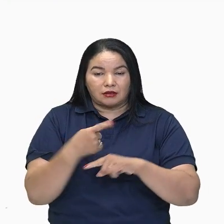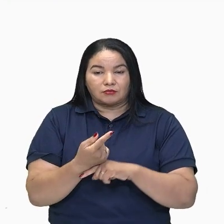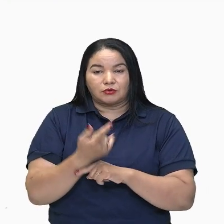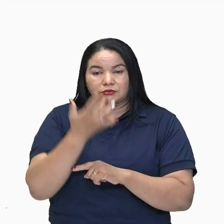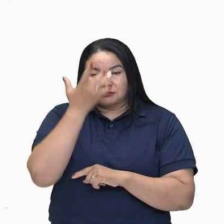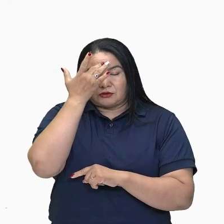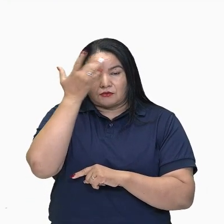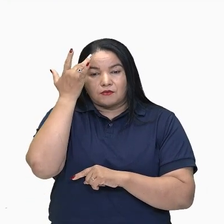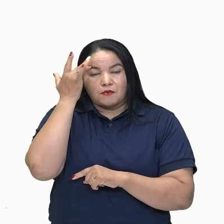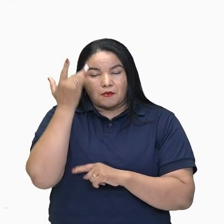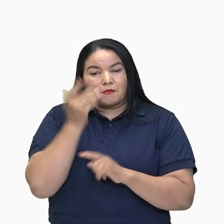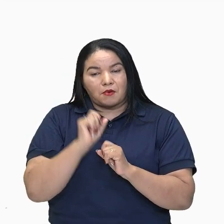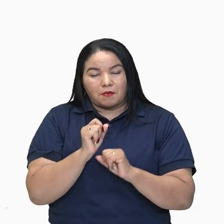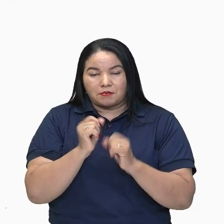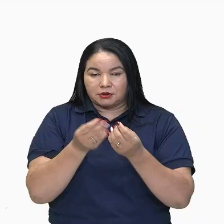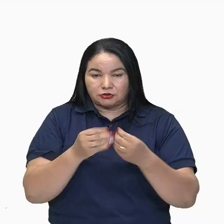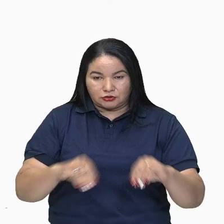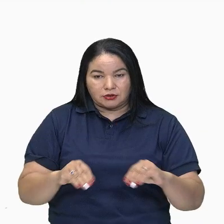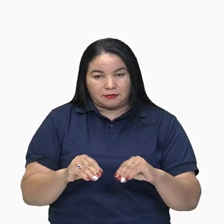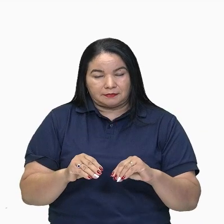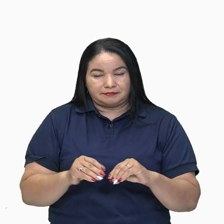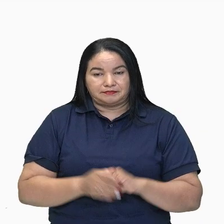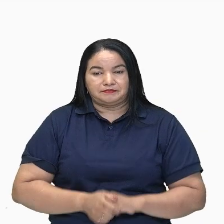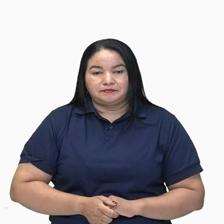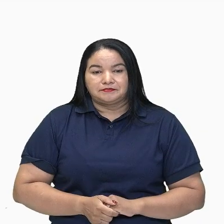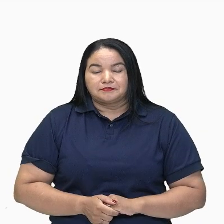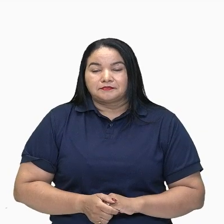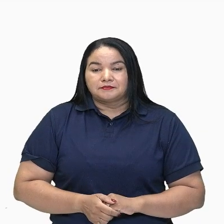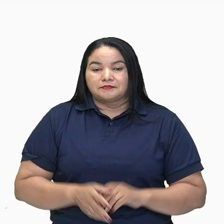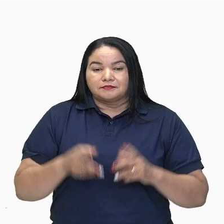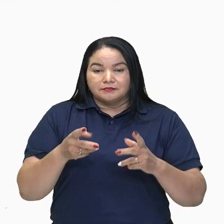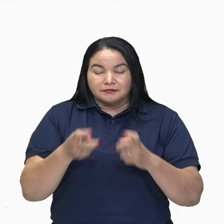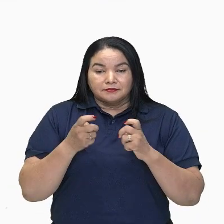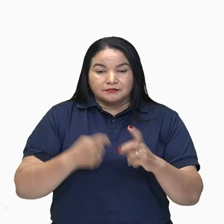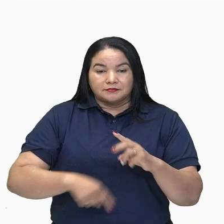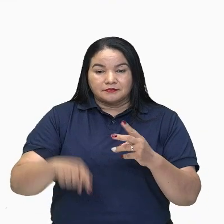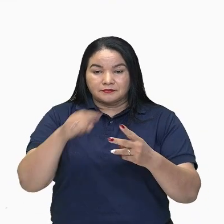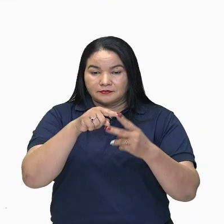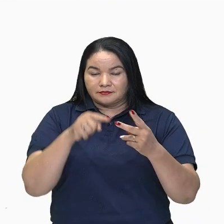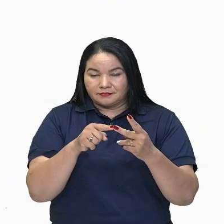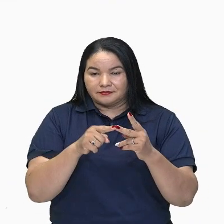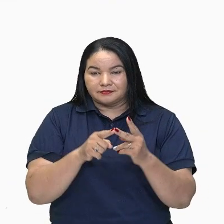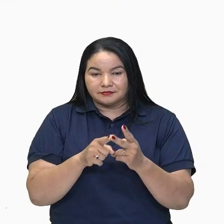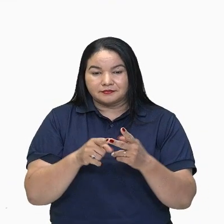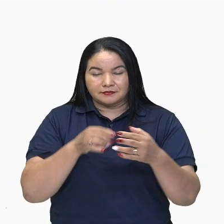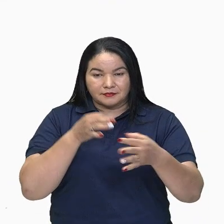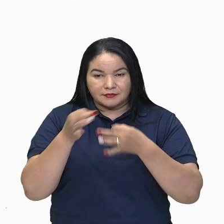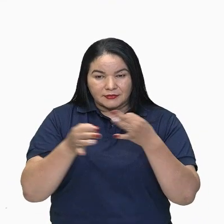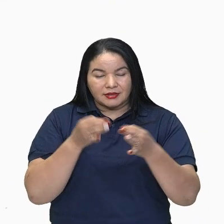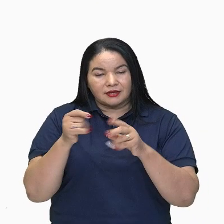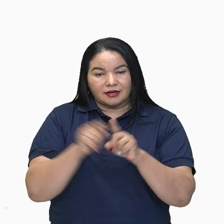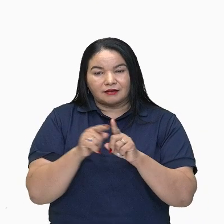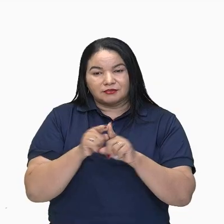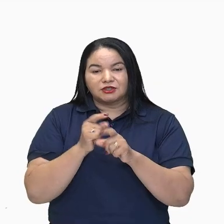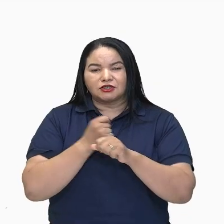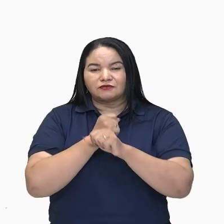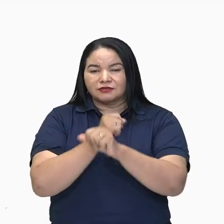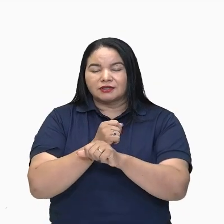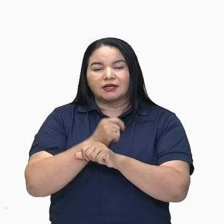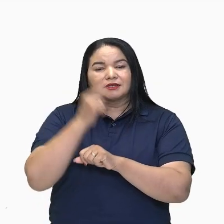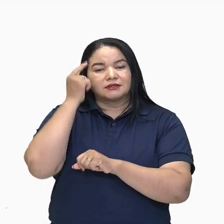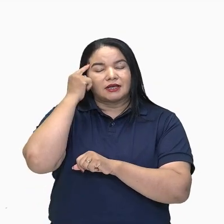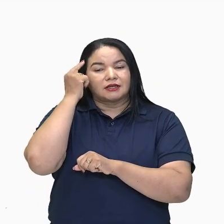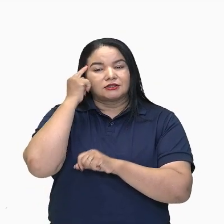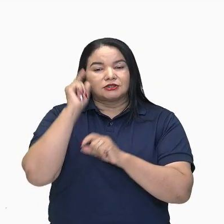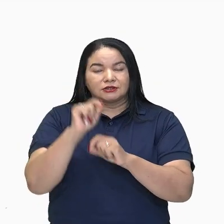saúde mental. Então, observem que esses são os argumentos que foram utilizados para defender a ideia de que as redes